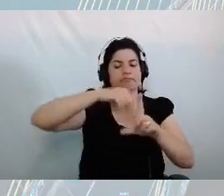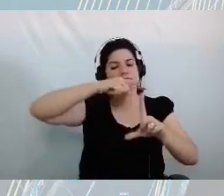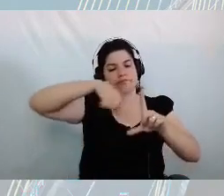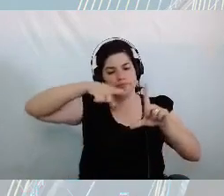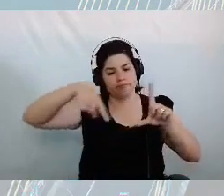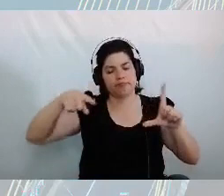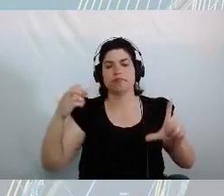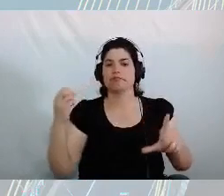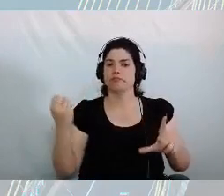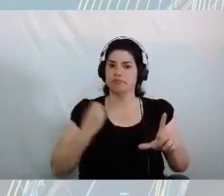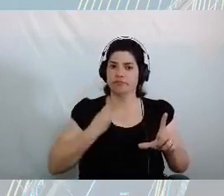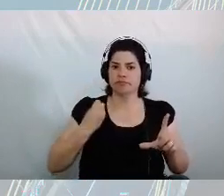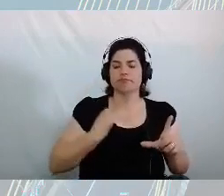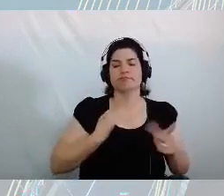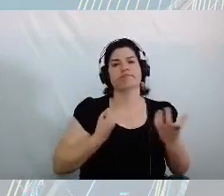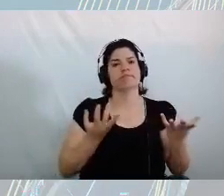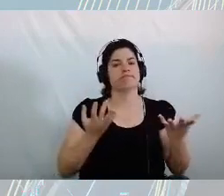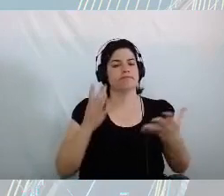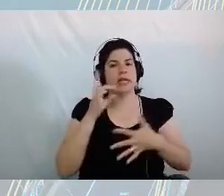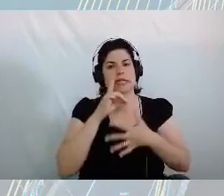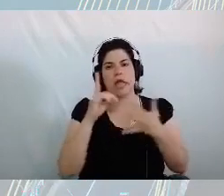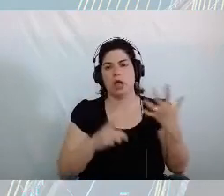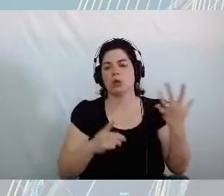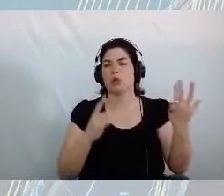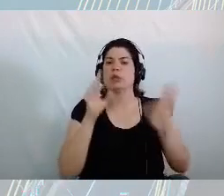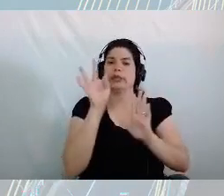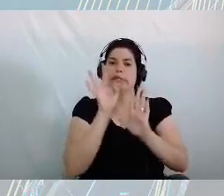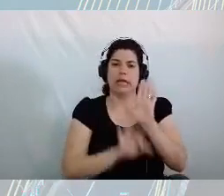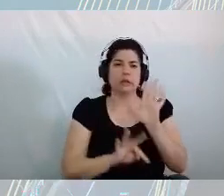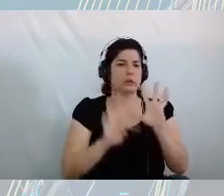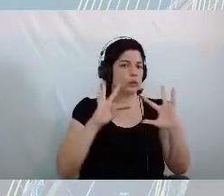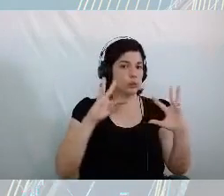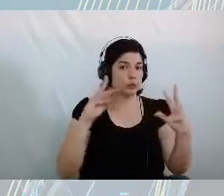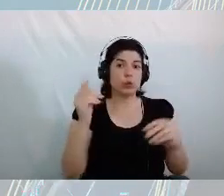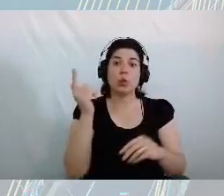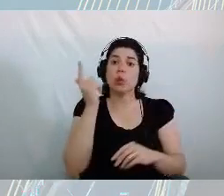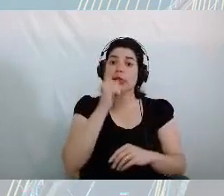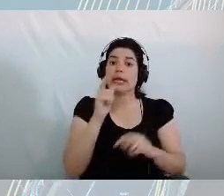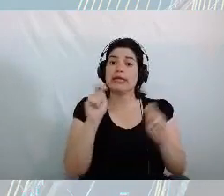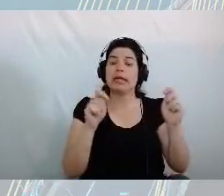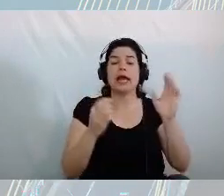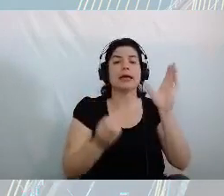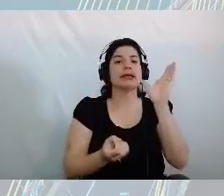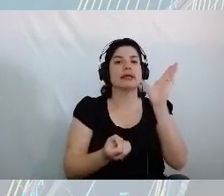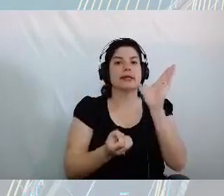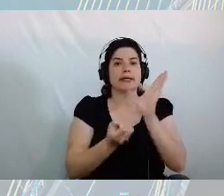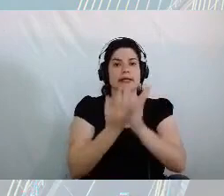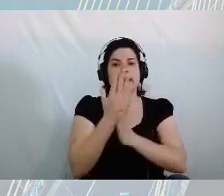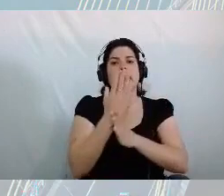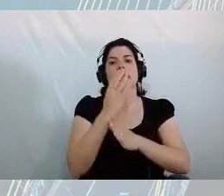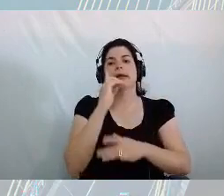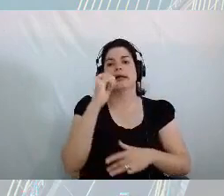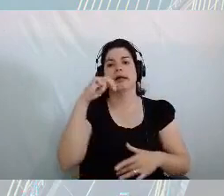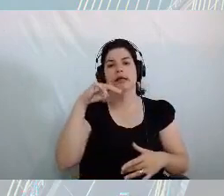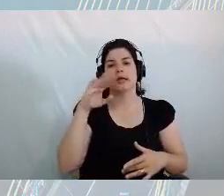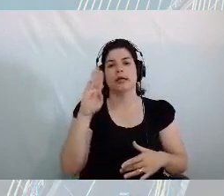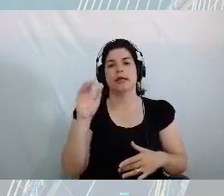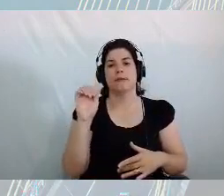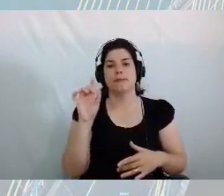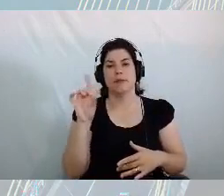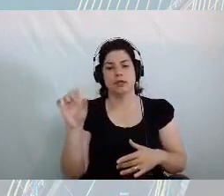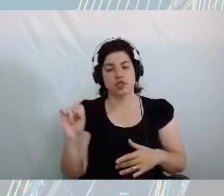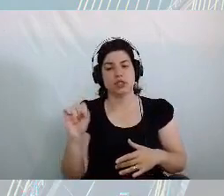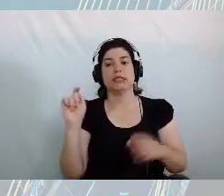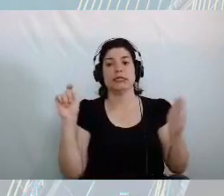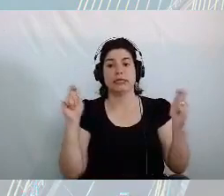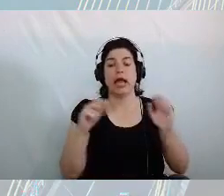numéricos, dados categóricos, dados textuais, e, a partir daí, conseguir criar os embeddings que vão representar as principais